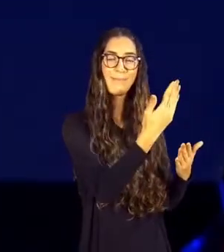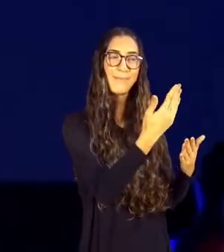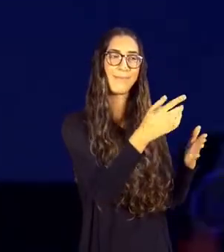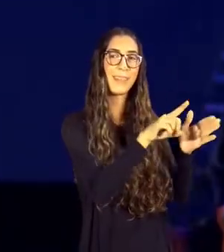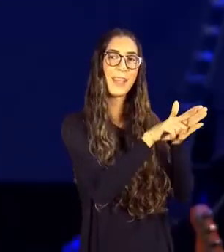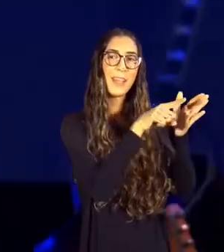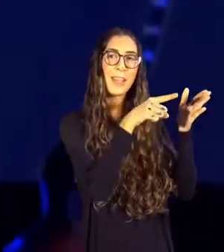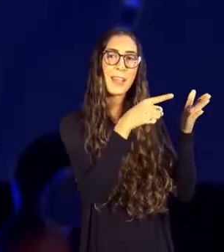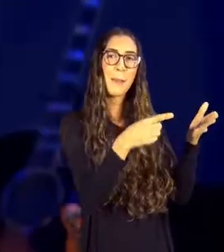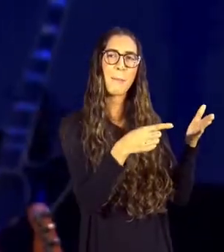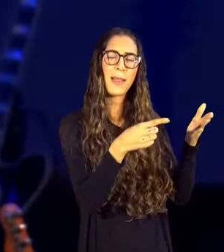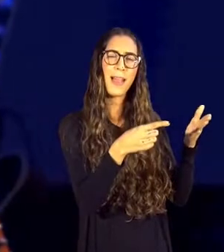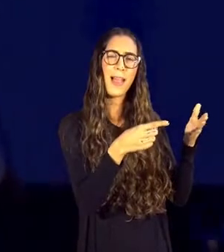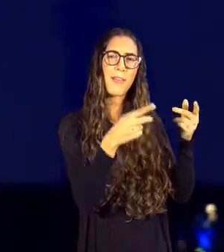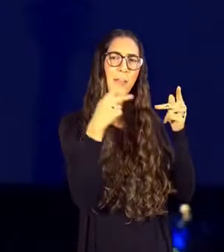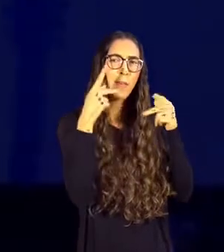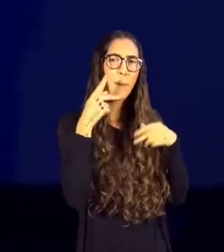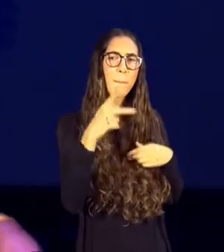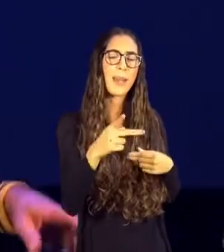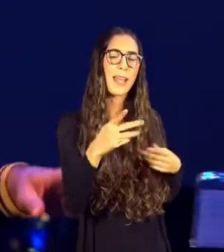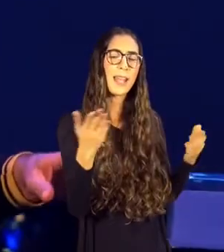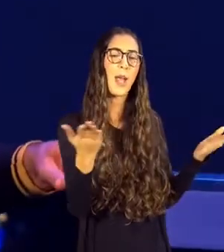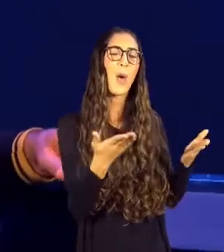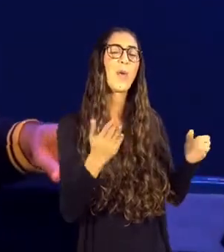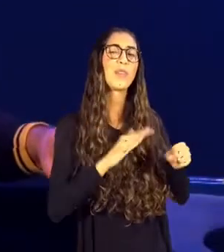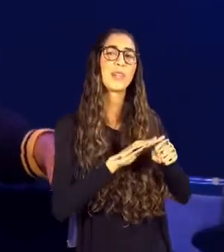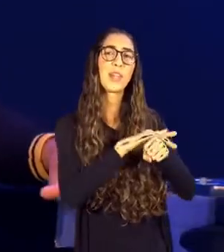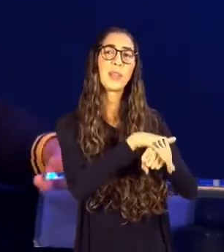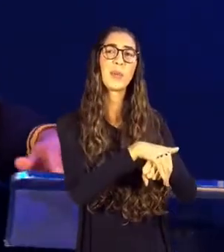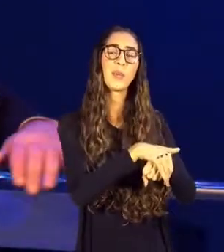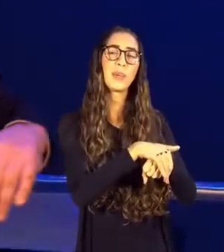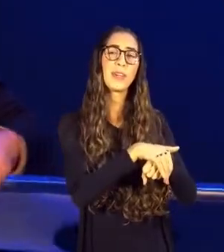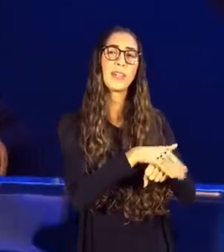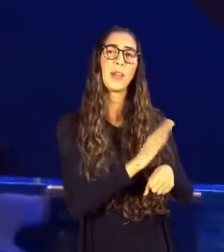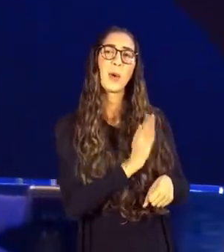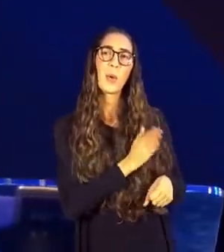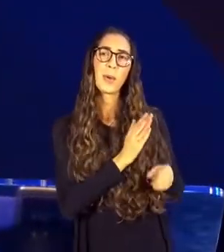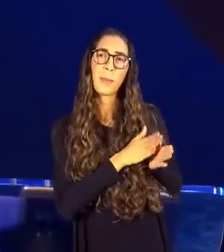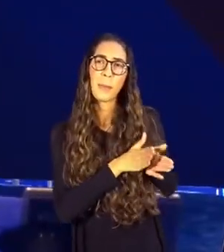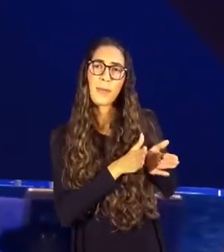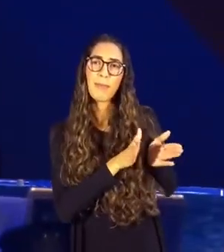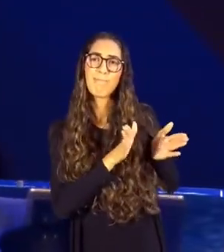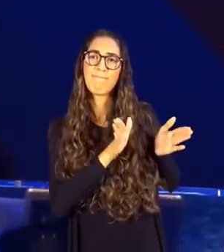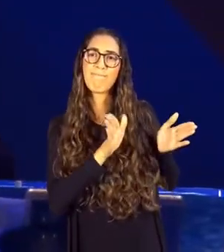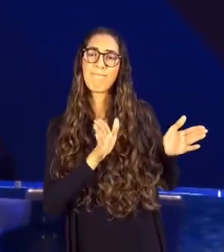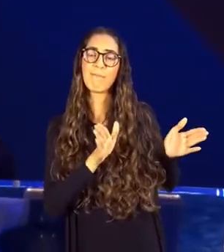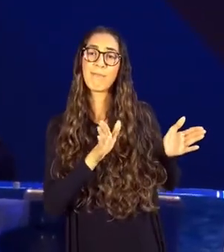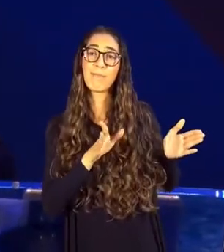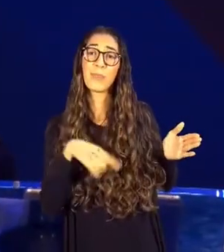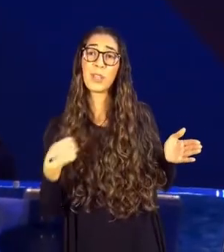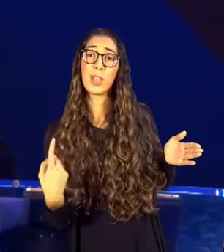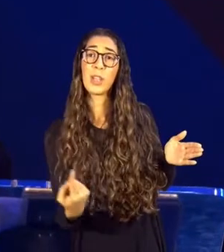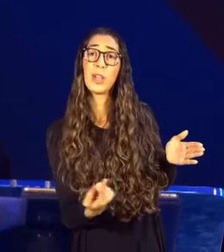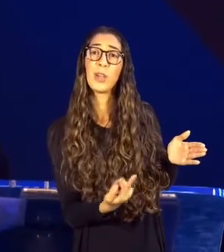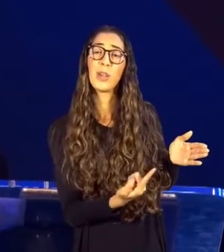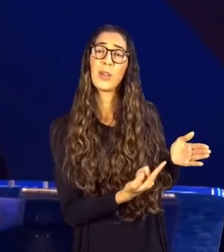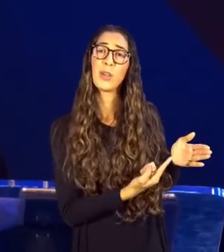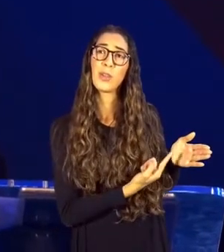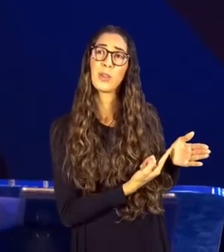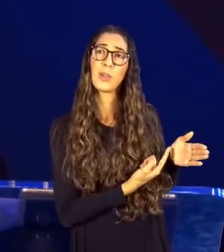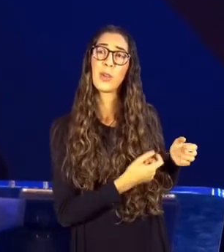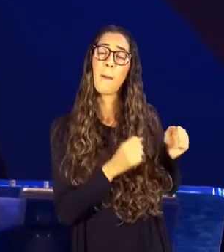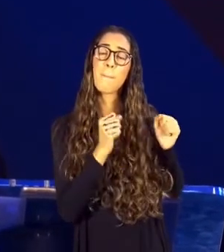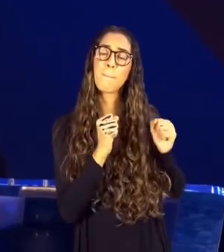nessa noite caia num terreno fértil, Jesus, que nós possamos levar conosco.